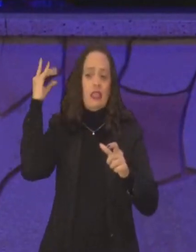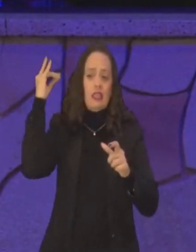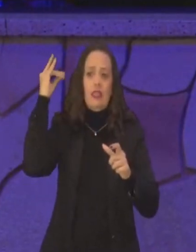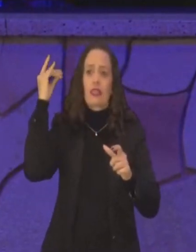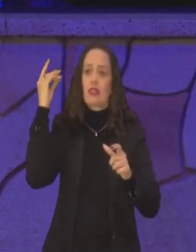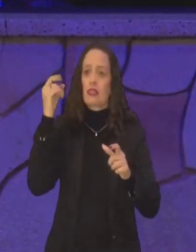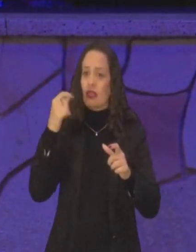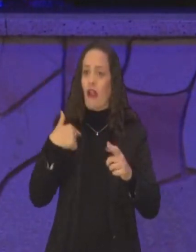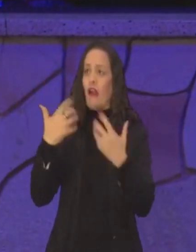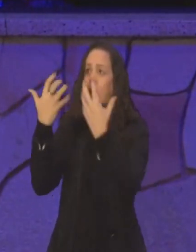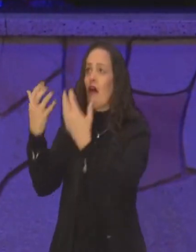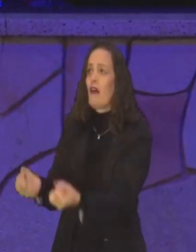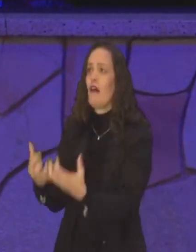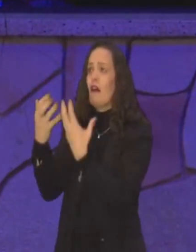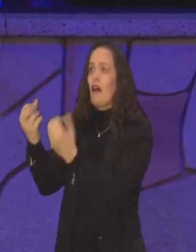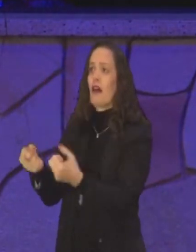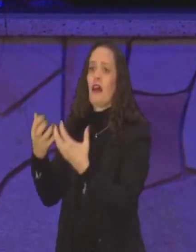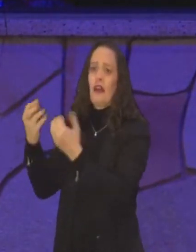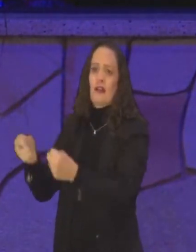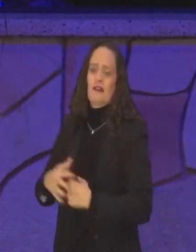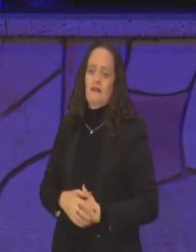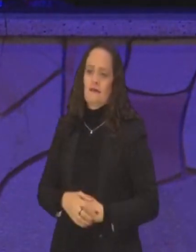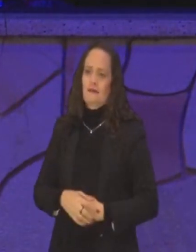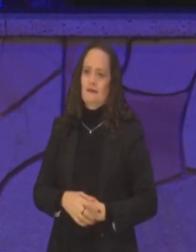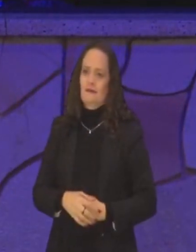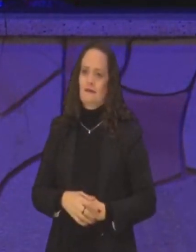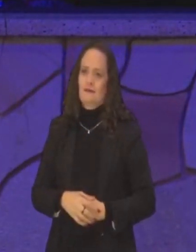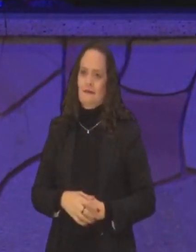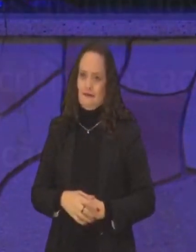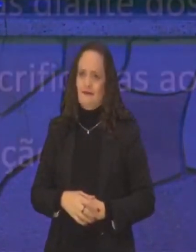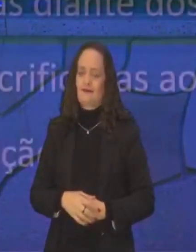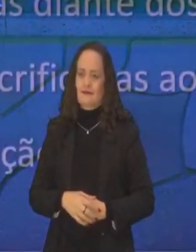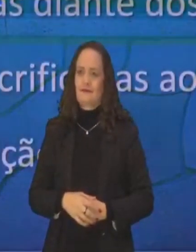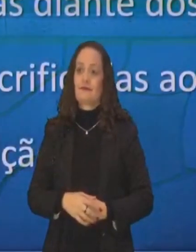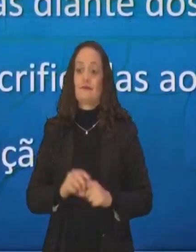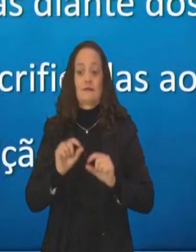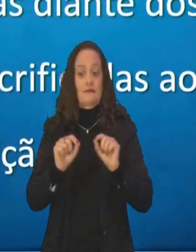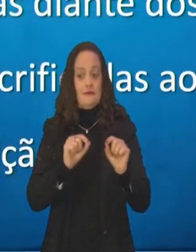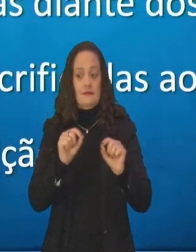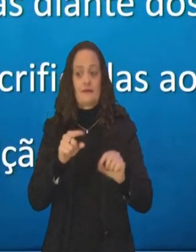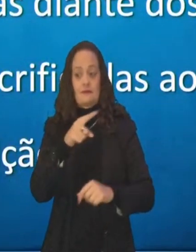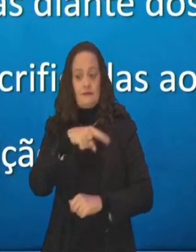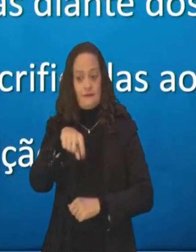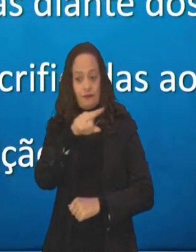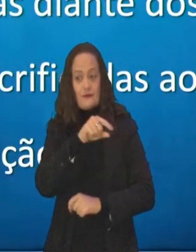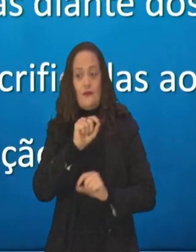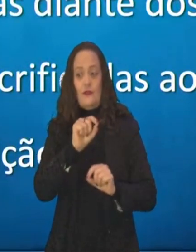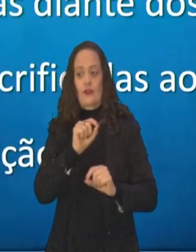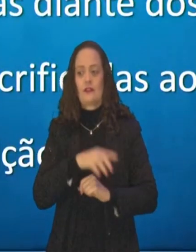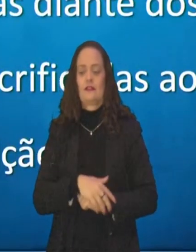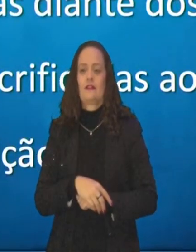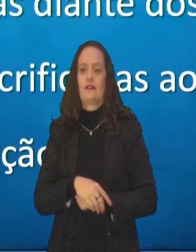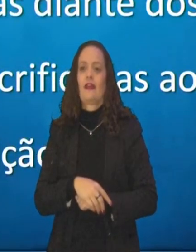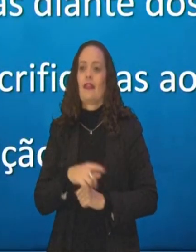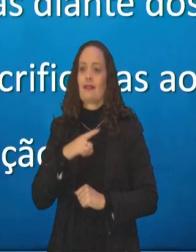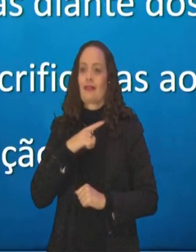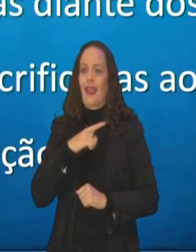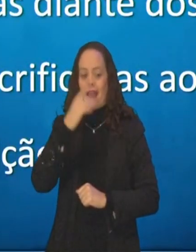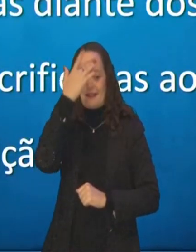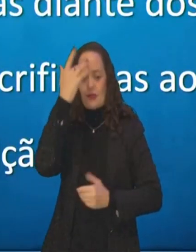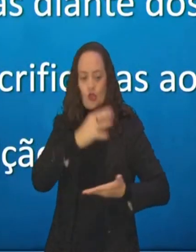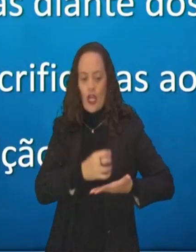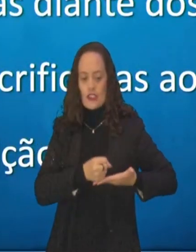Diz o verso 14: tenho contra ti algumas coisas, pois que tens aí os que sustentam a